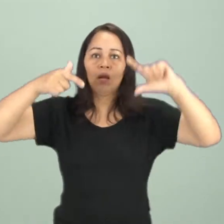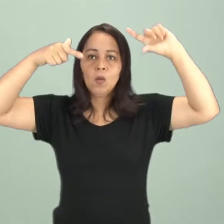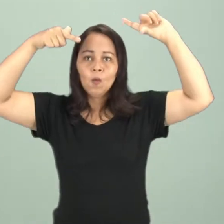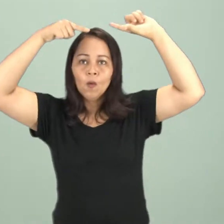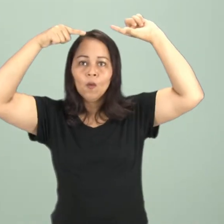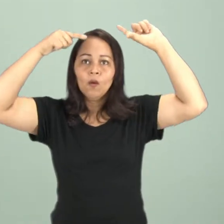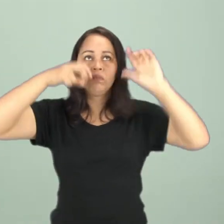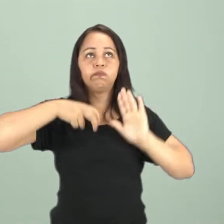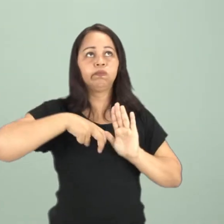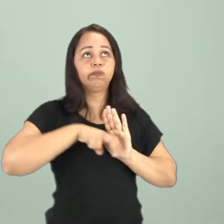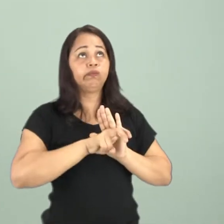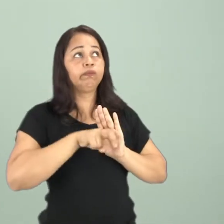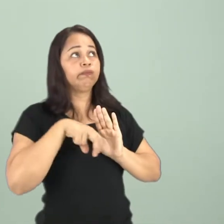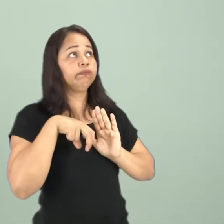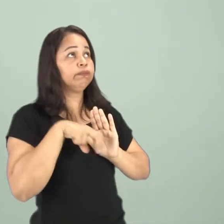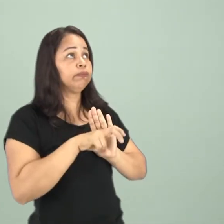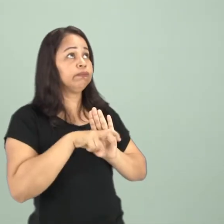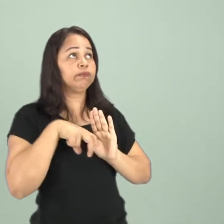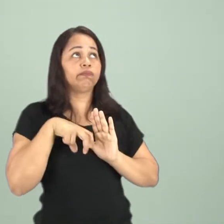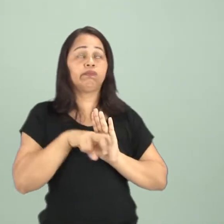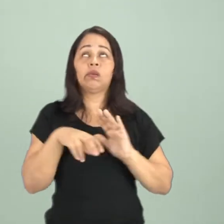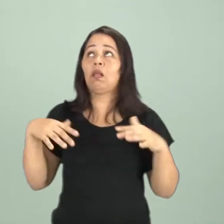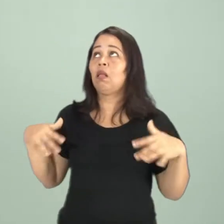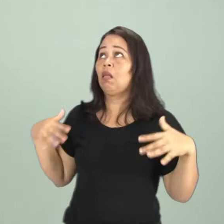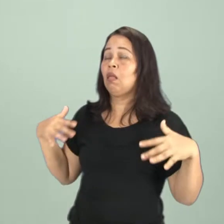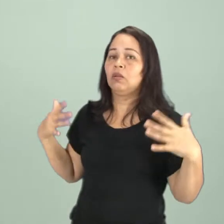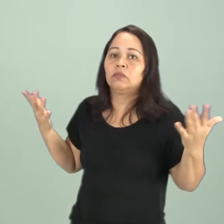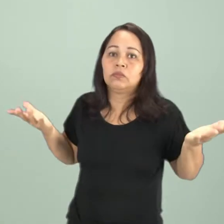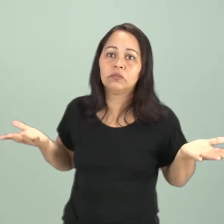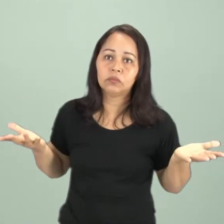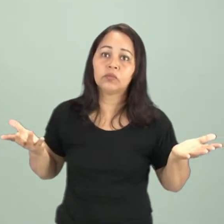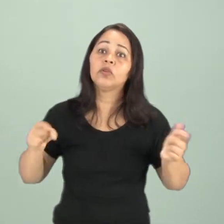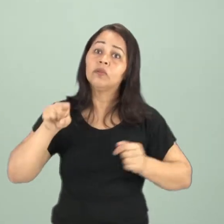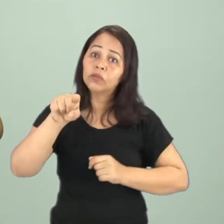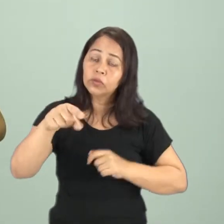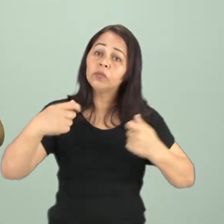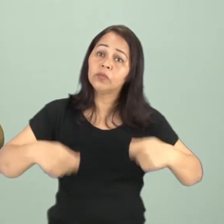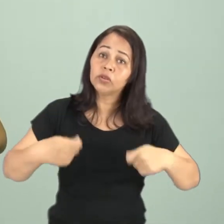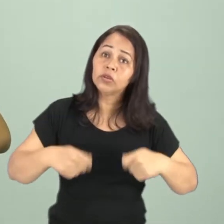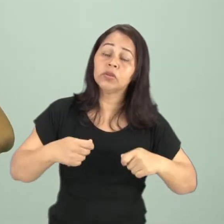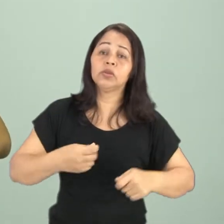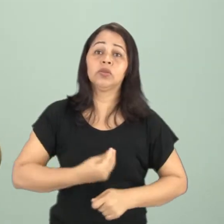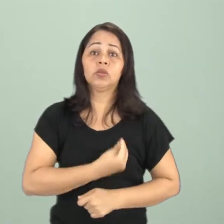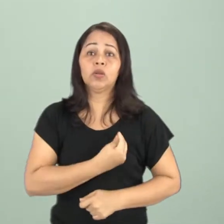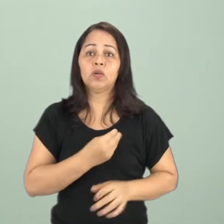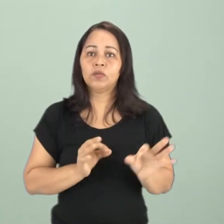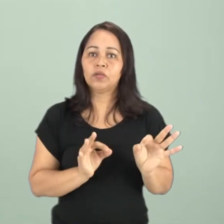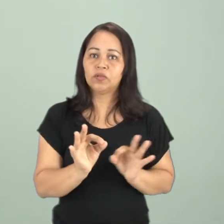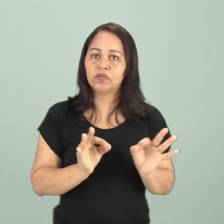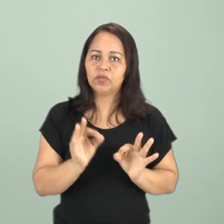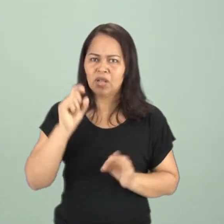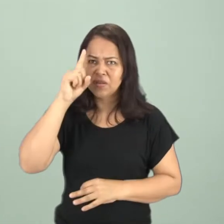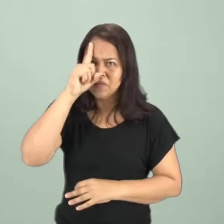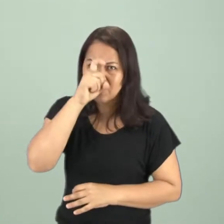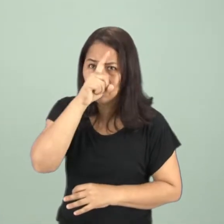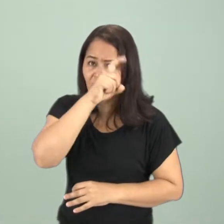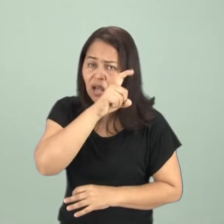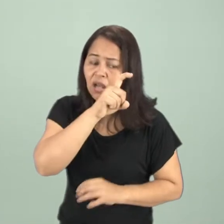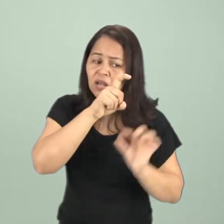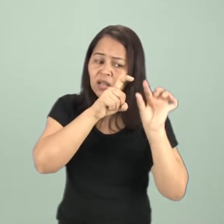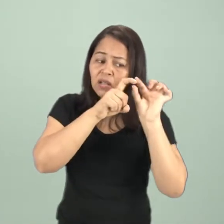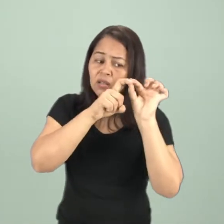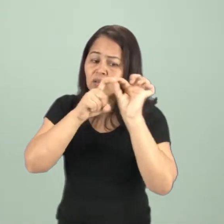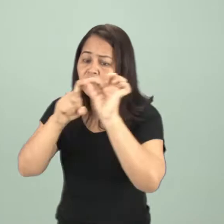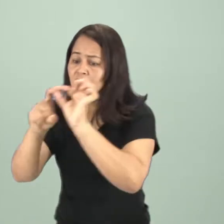vocês também pensem que, quando eu desenho o meu projeto de vida, eu não vou levar em conta somente as dificuldades, eu tenho que levar em conta as